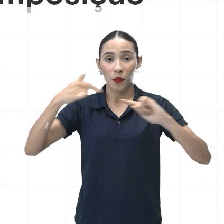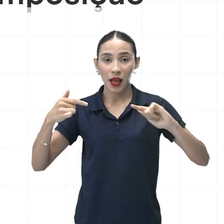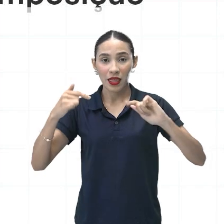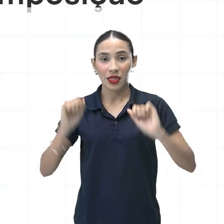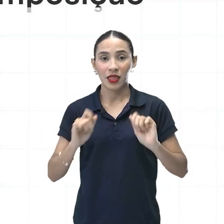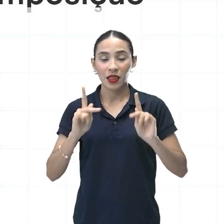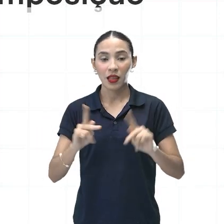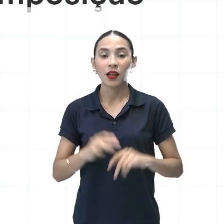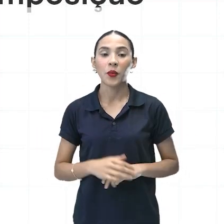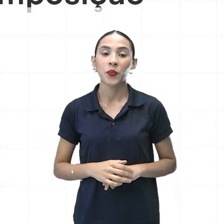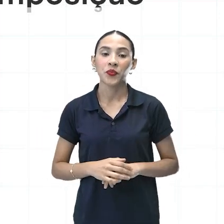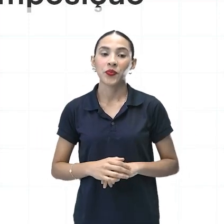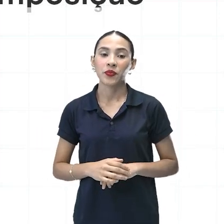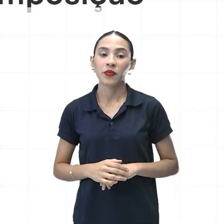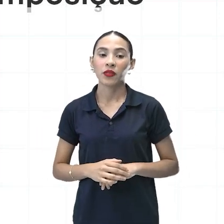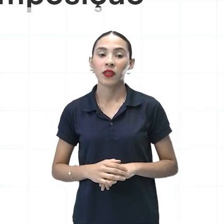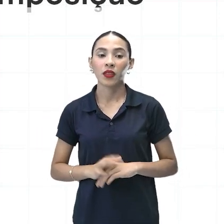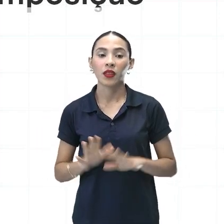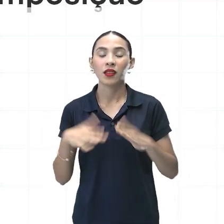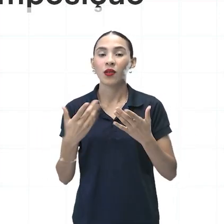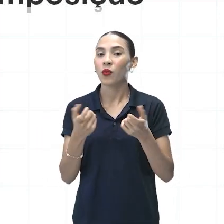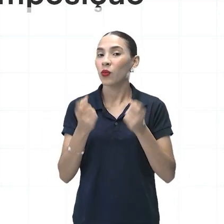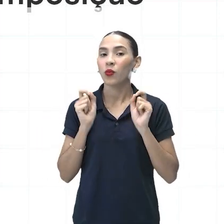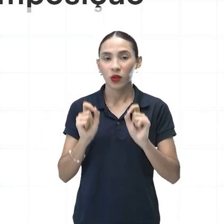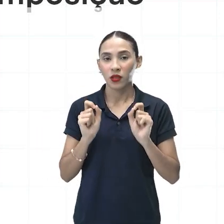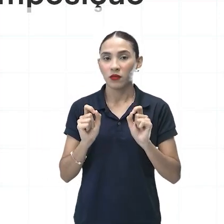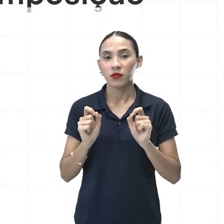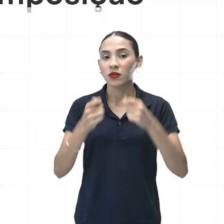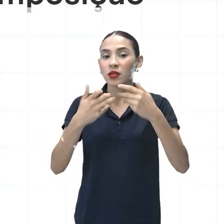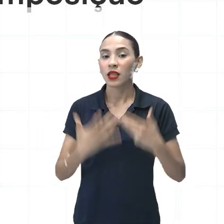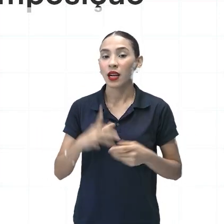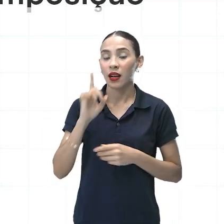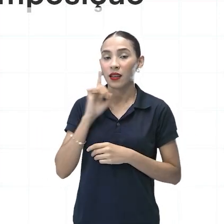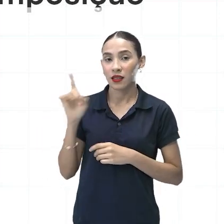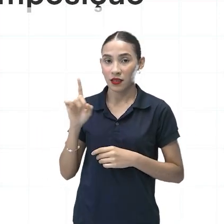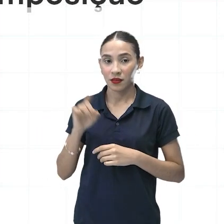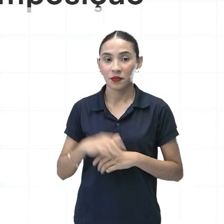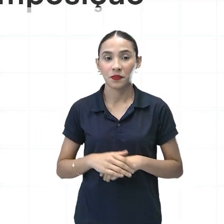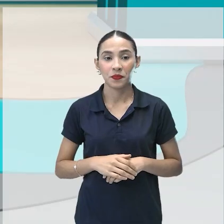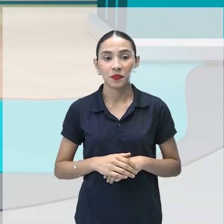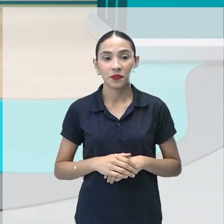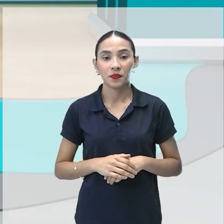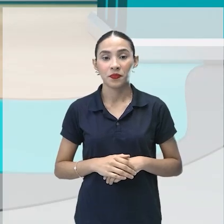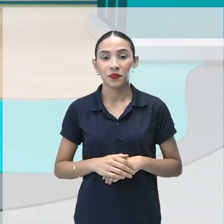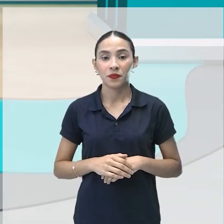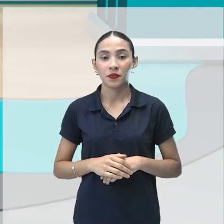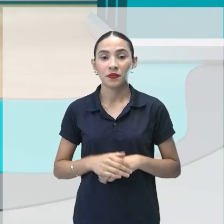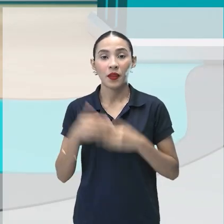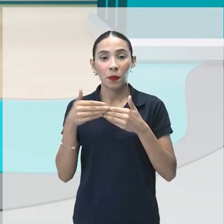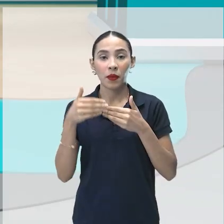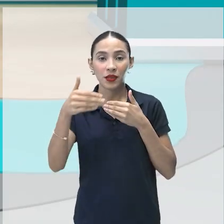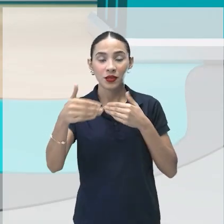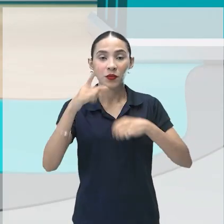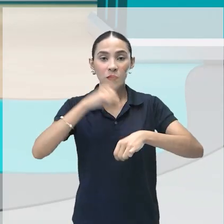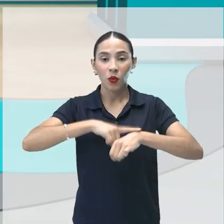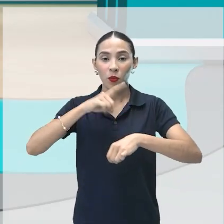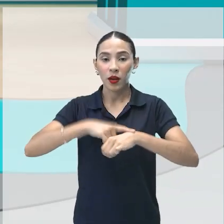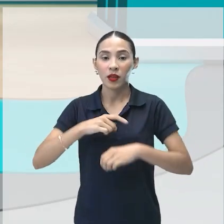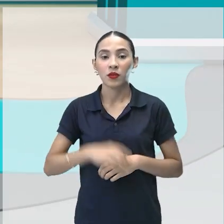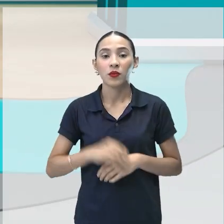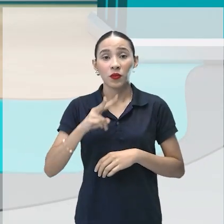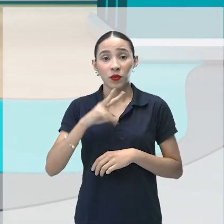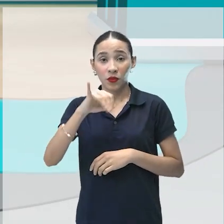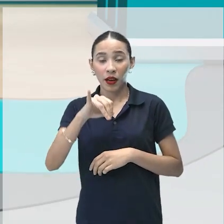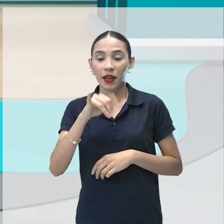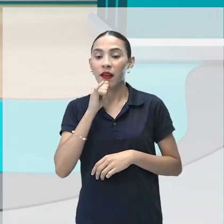geométrica, certo? Então, o que eu quero falar sobre essa questão do abstracionismo? A partir do momento que ele